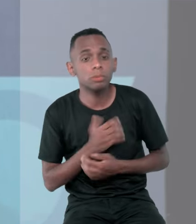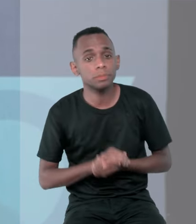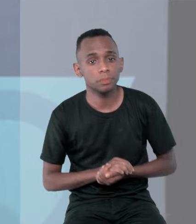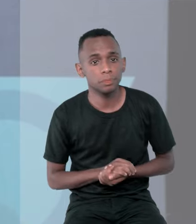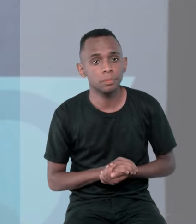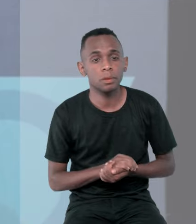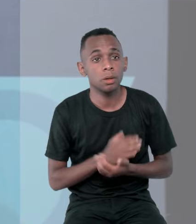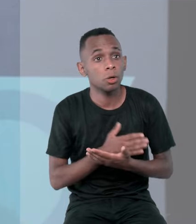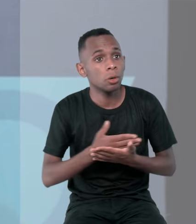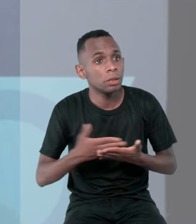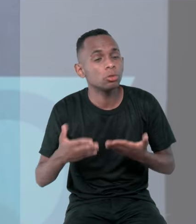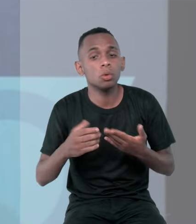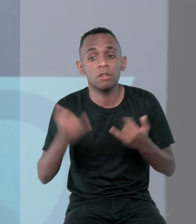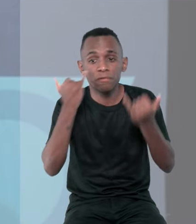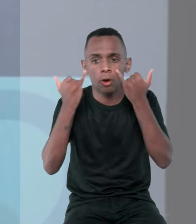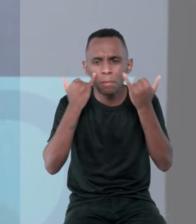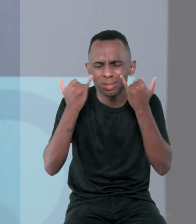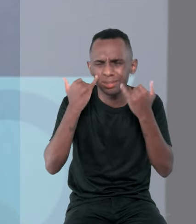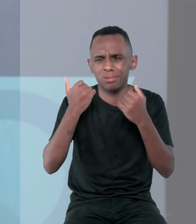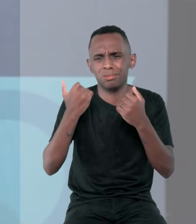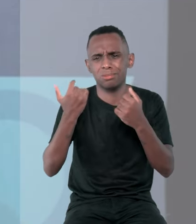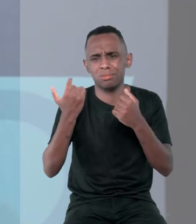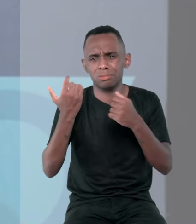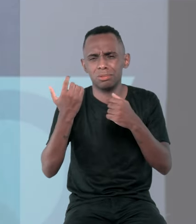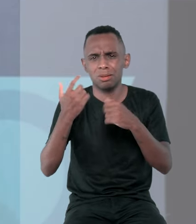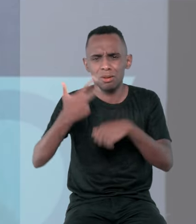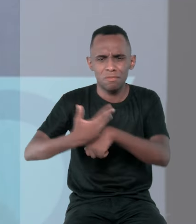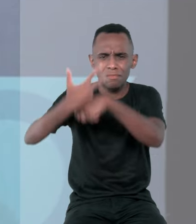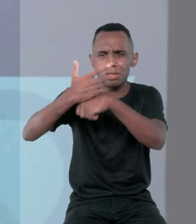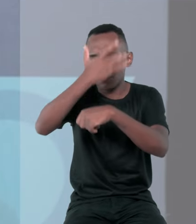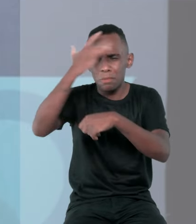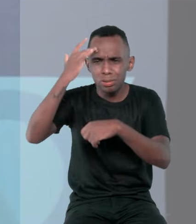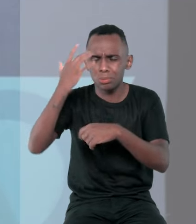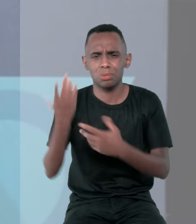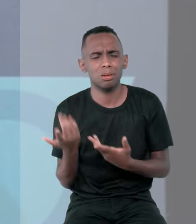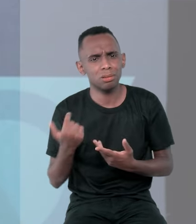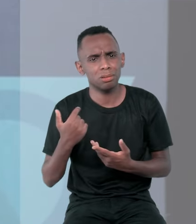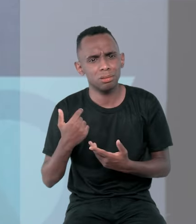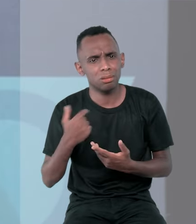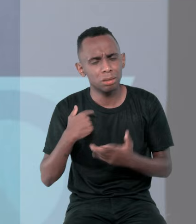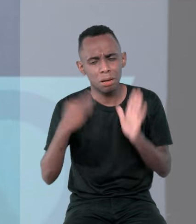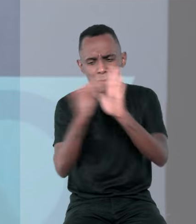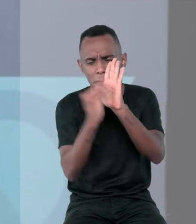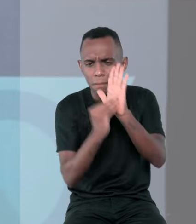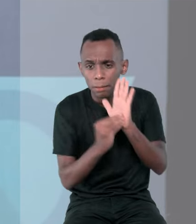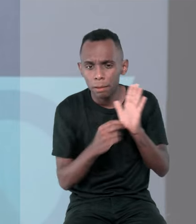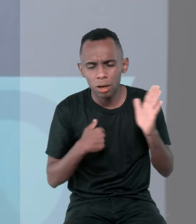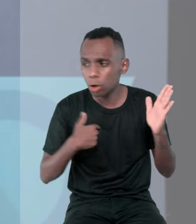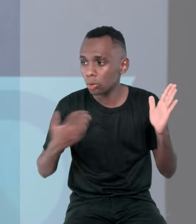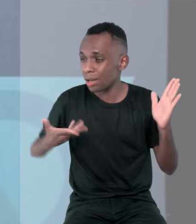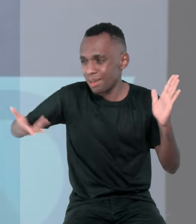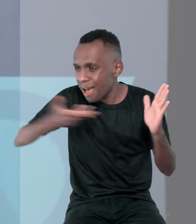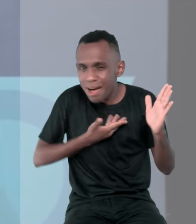e aí começou a circular alguma coisa de um vídeo, e aí alguém me marcou, e aí, como eu estava com amigos, eu dei uma olhada assim, mas eu